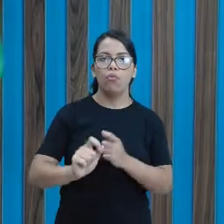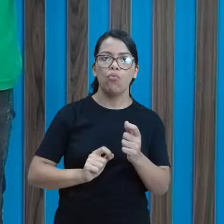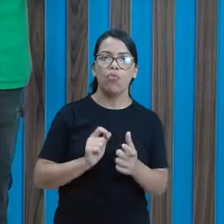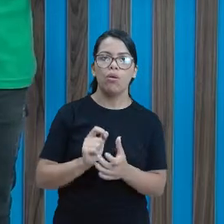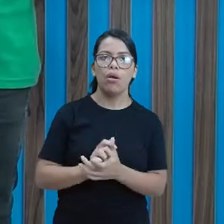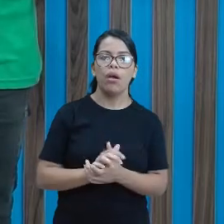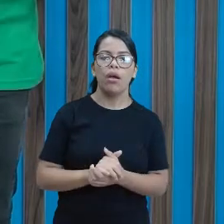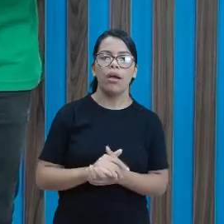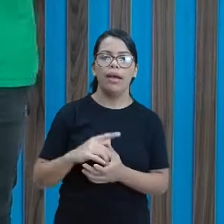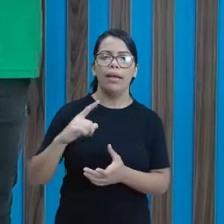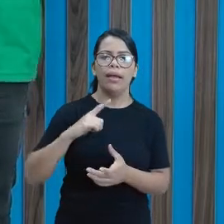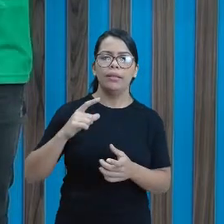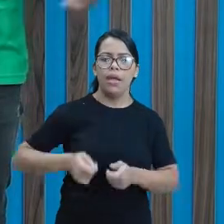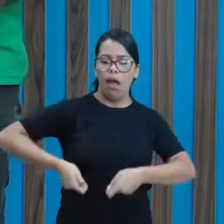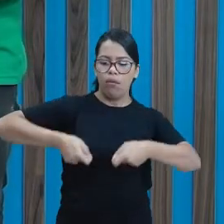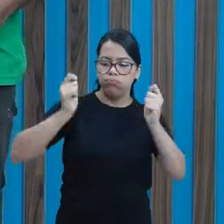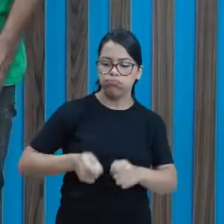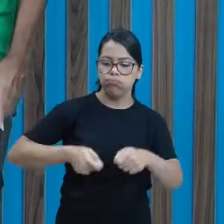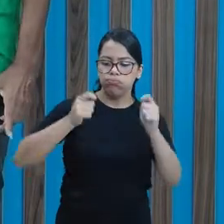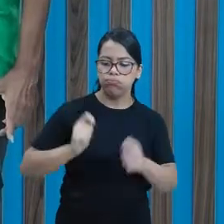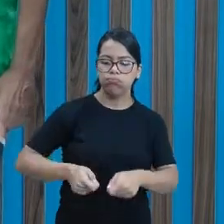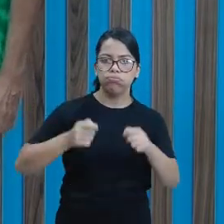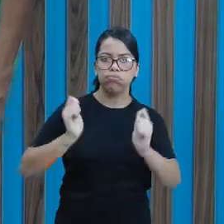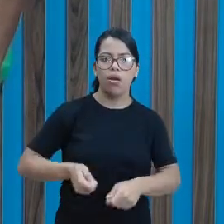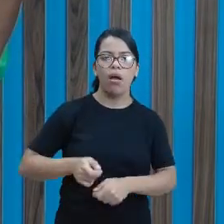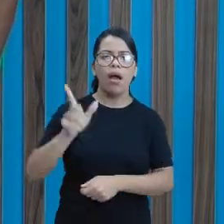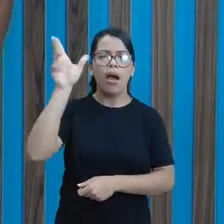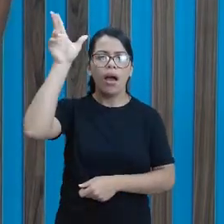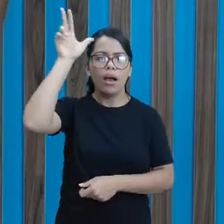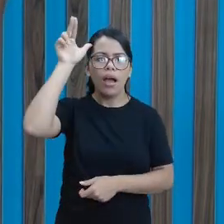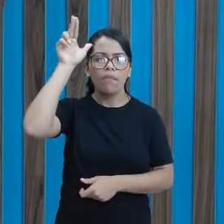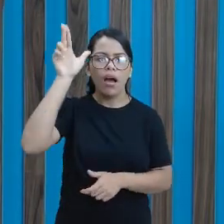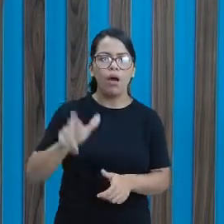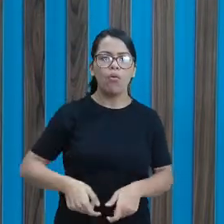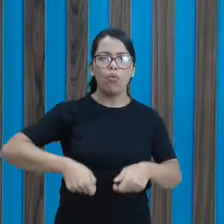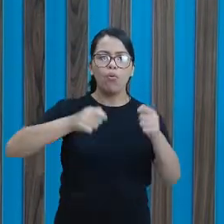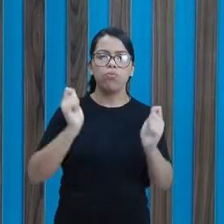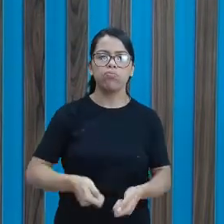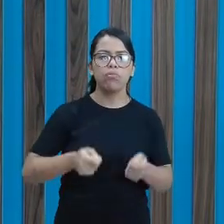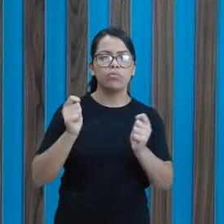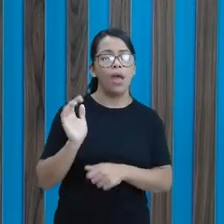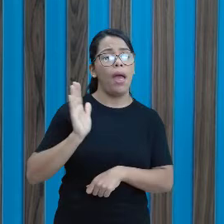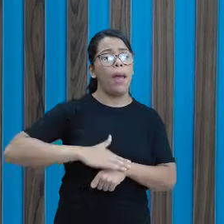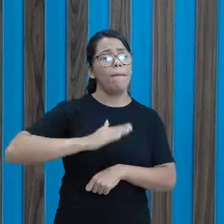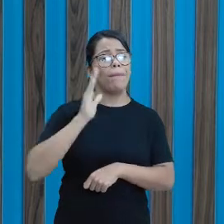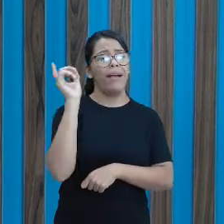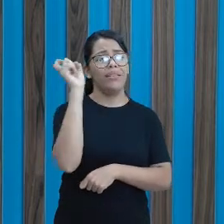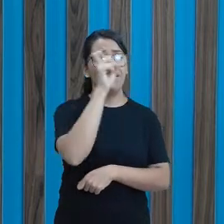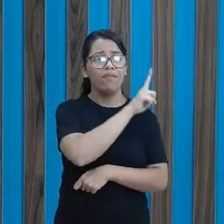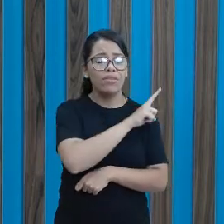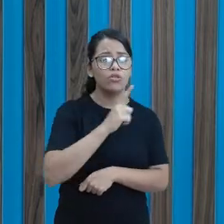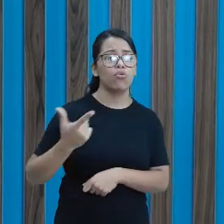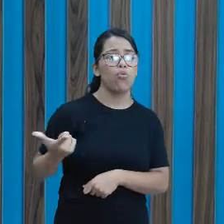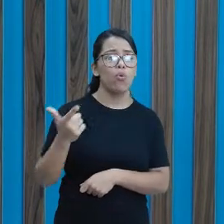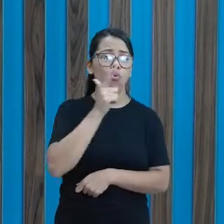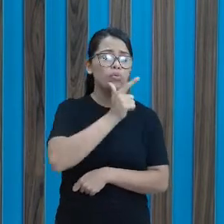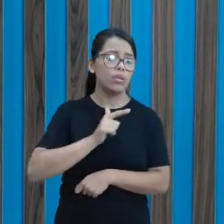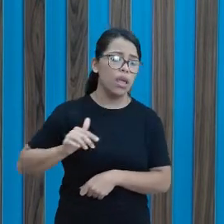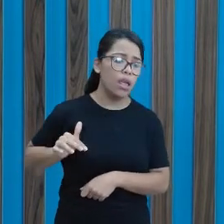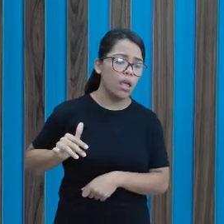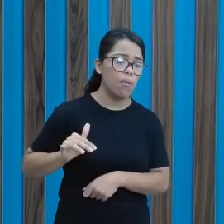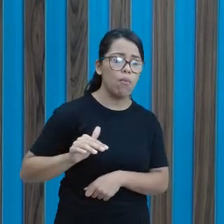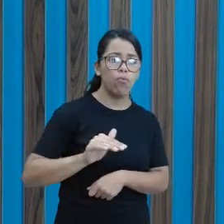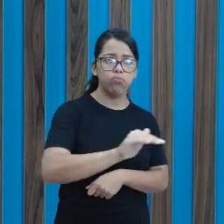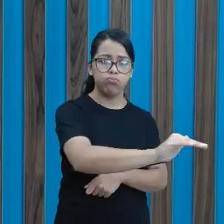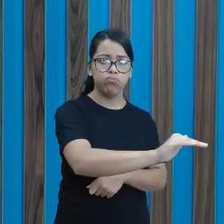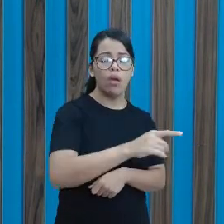ou seja, era mais difícil percorrer os espaços. Aí o que acontece? Entre 50 e 30, tá, a velocidade das